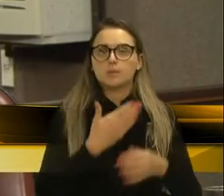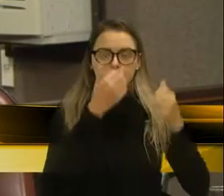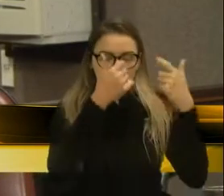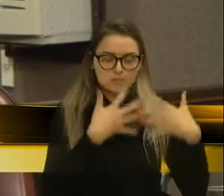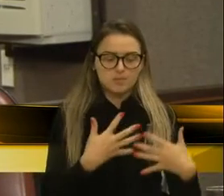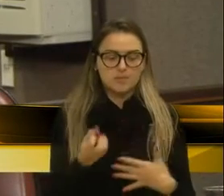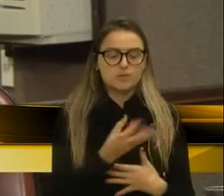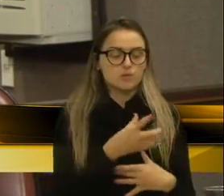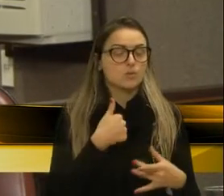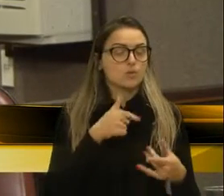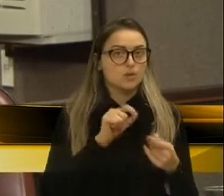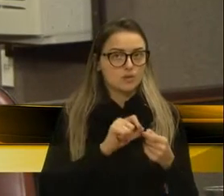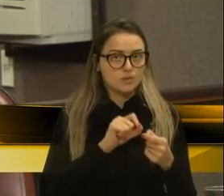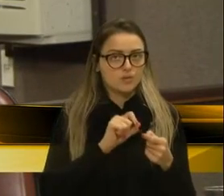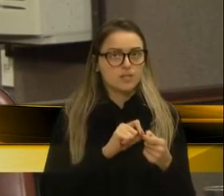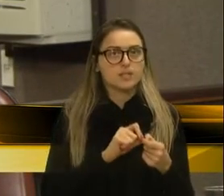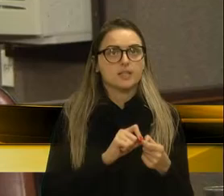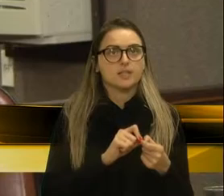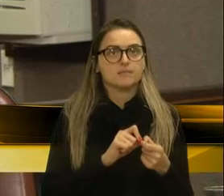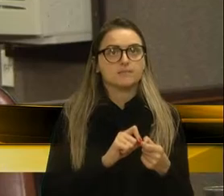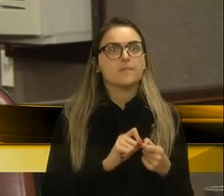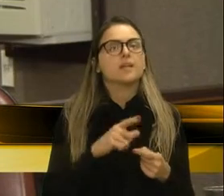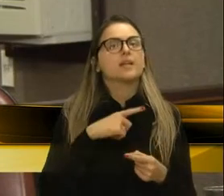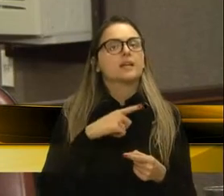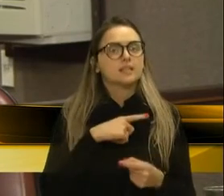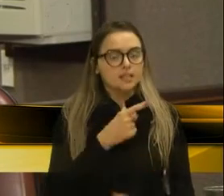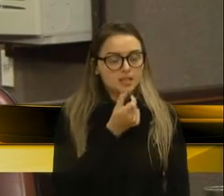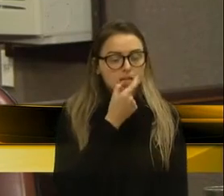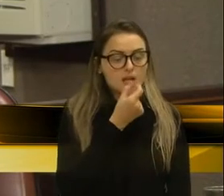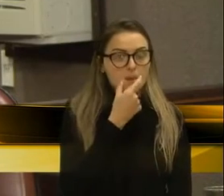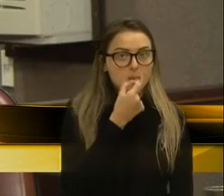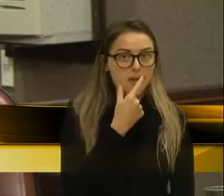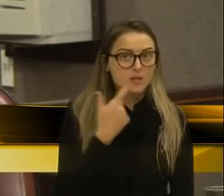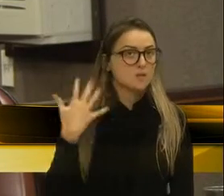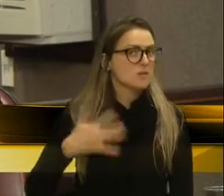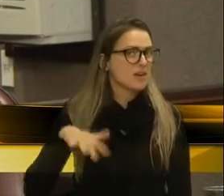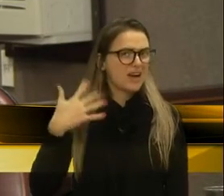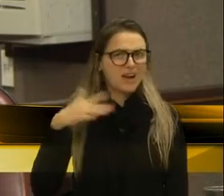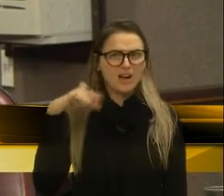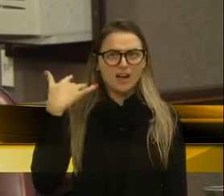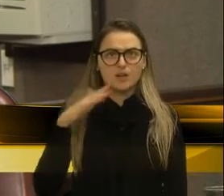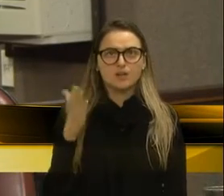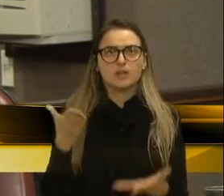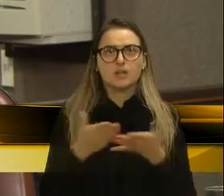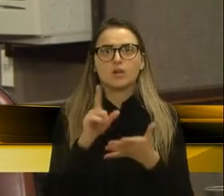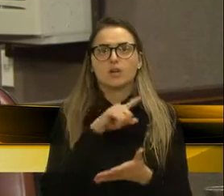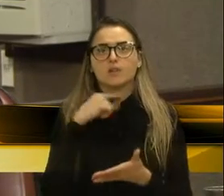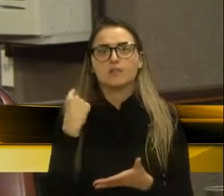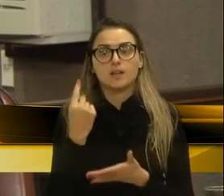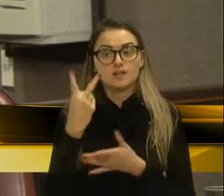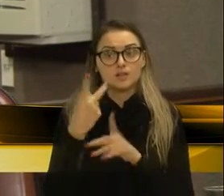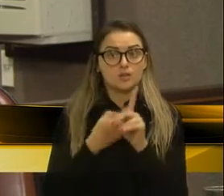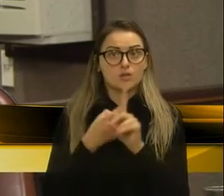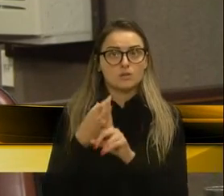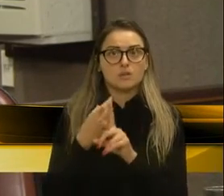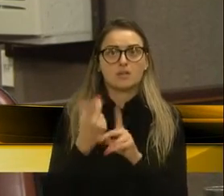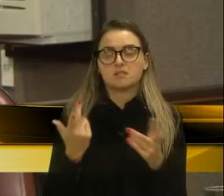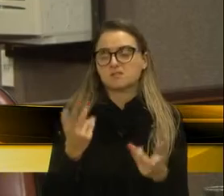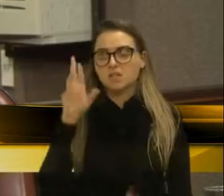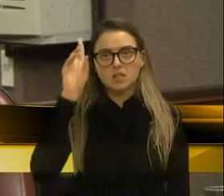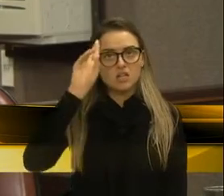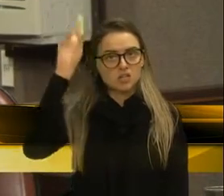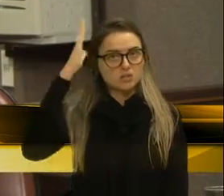fazer na sequência é justamente para isso. Tem medicamentos antibióticos caríssimos, vão vencer agora daqui 2 meses. E o